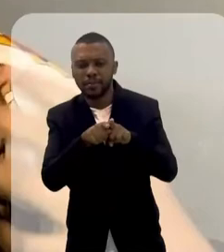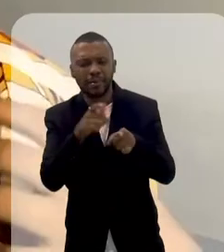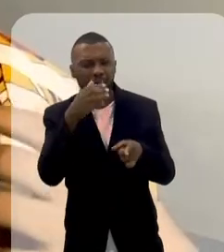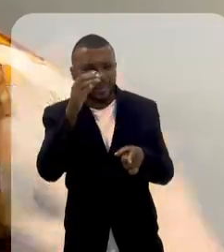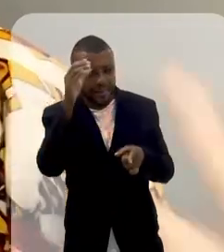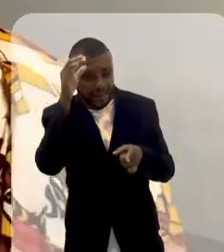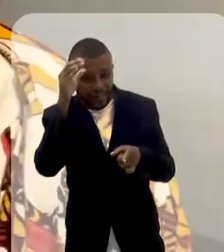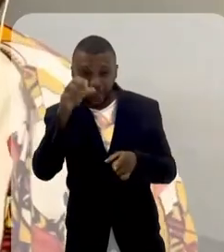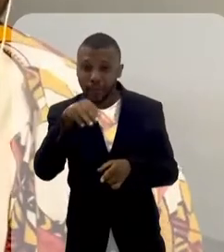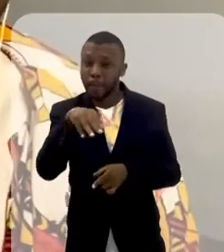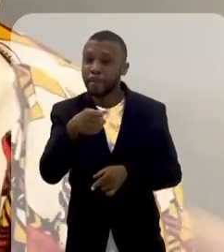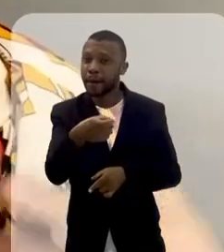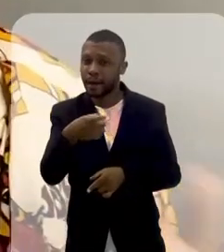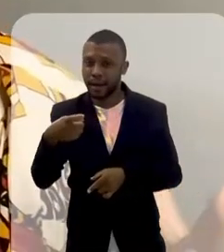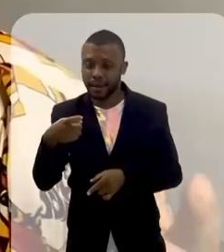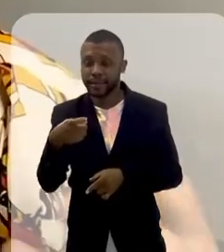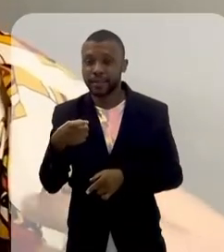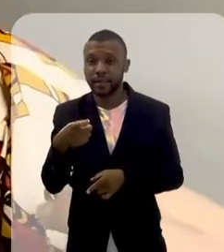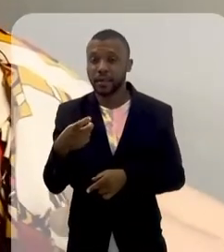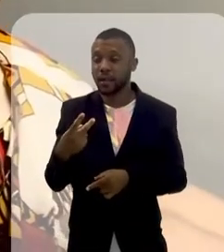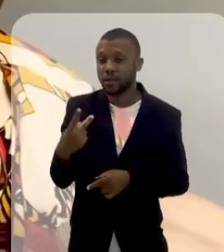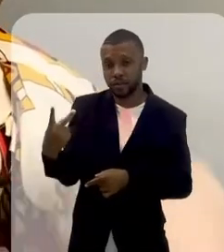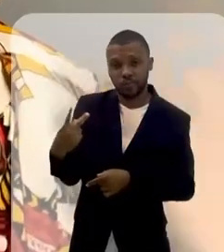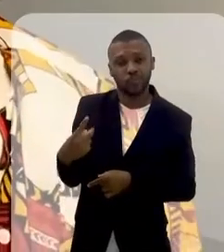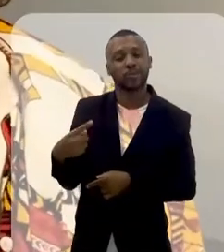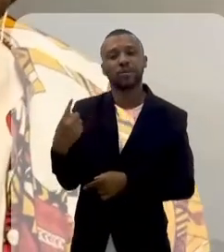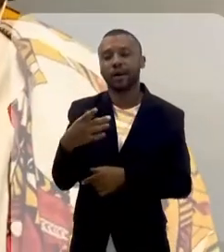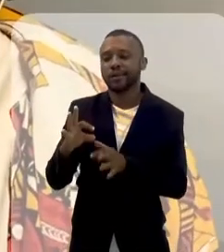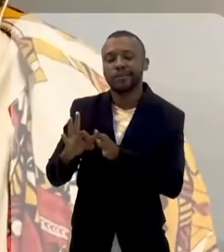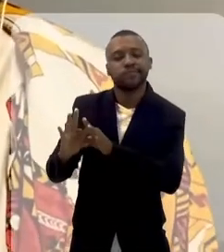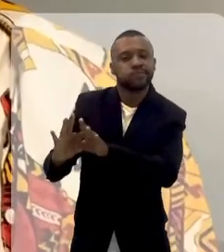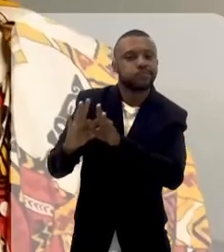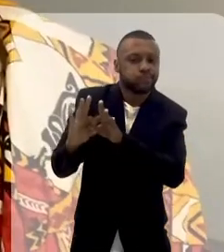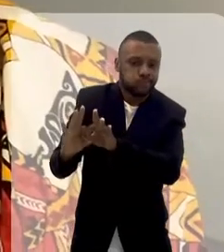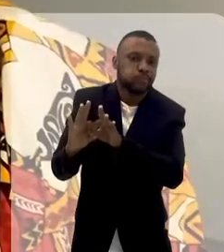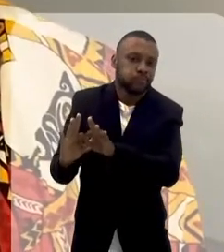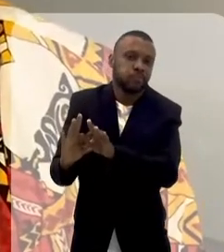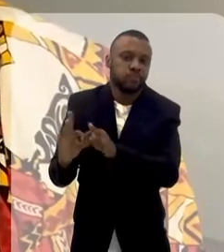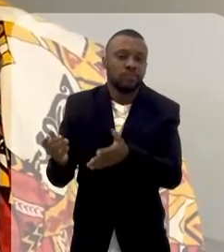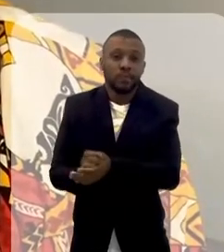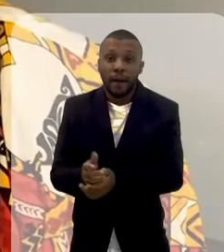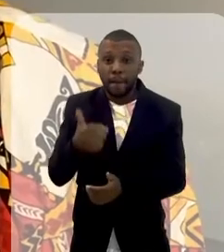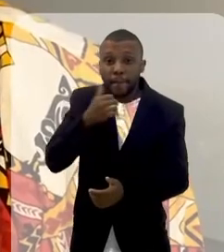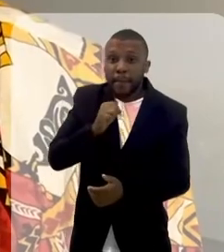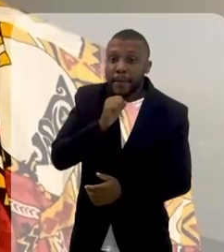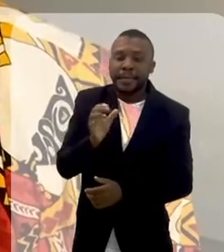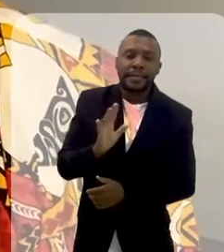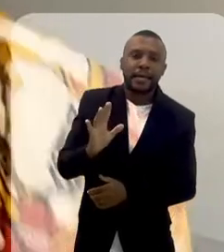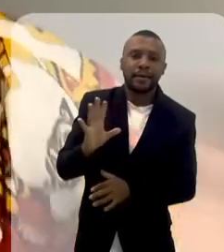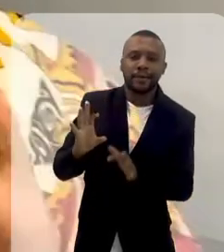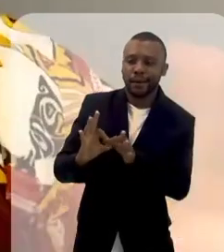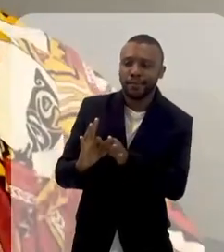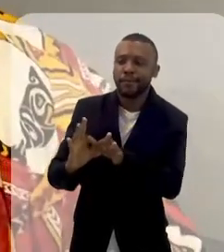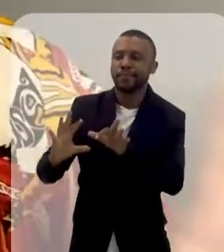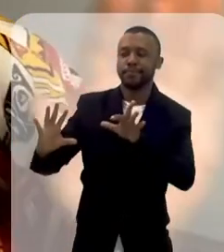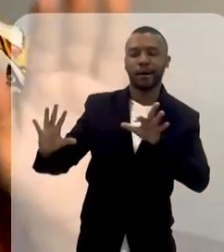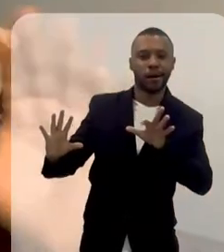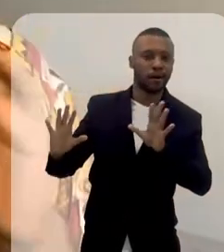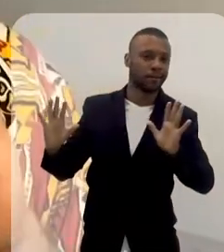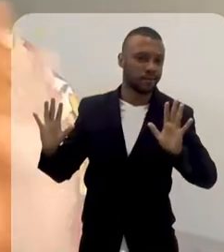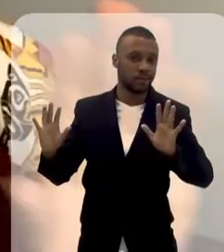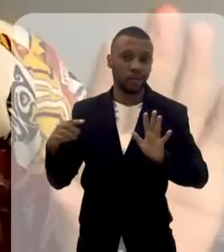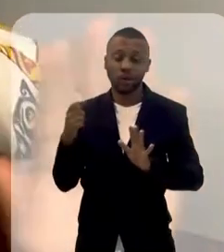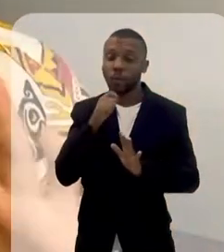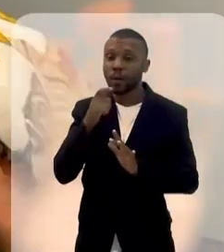também chamo de pai, que eu chamo ele de tio Max, mas eu chamo ele de pai. E eu e meu pai também, a gente é super grudado. Então, já minha mãe não.